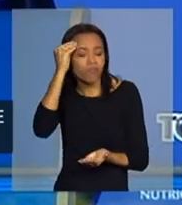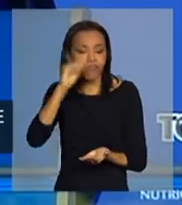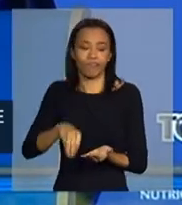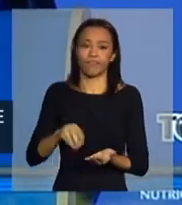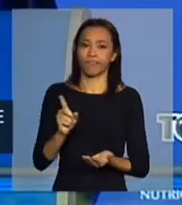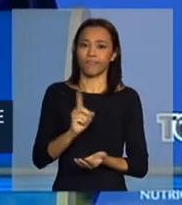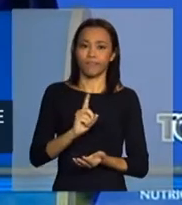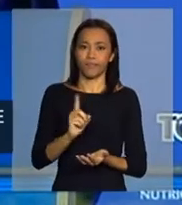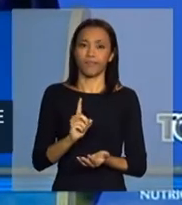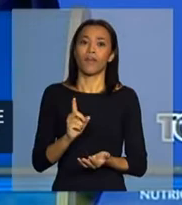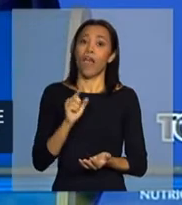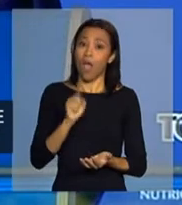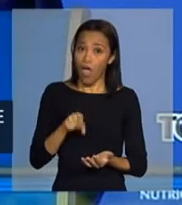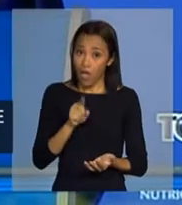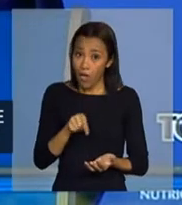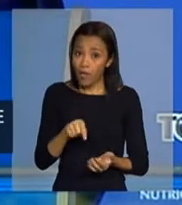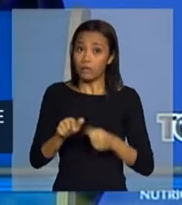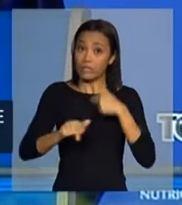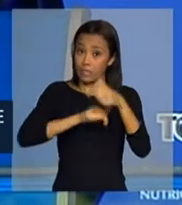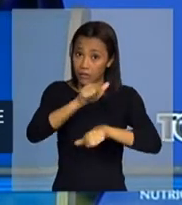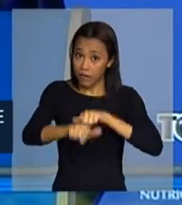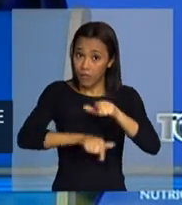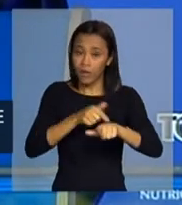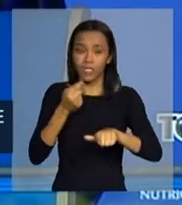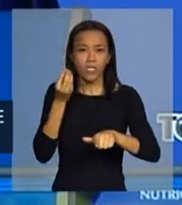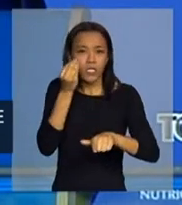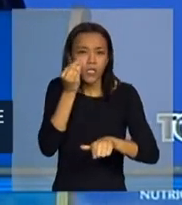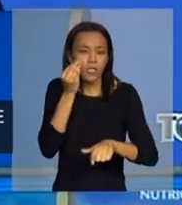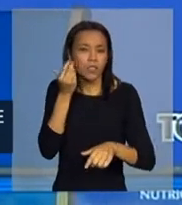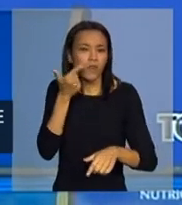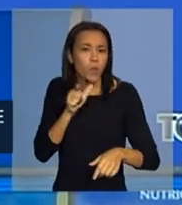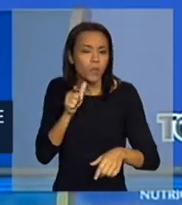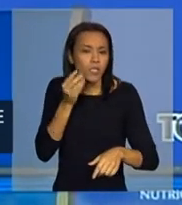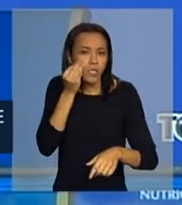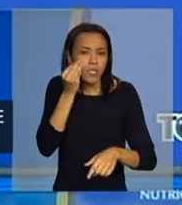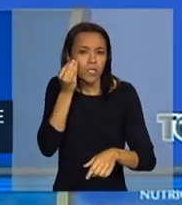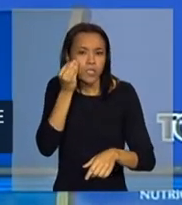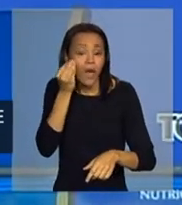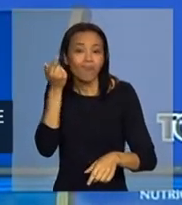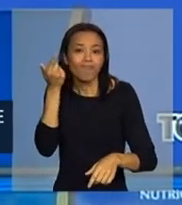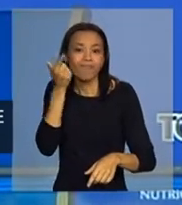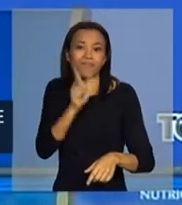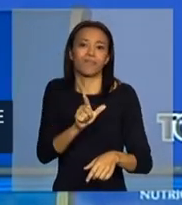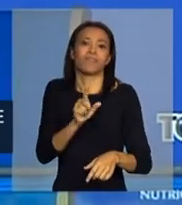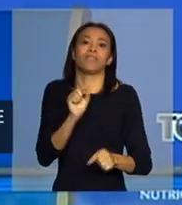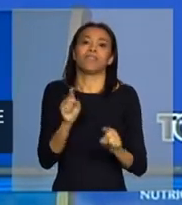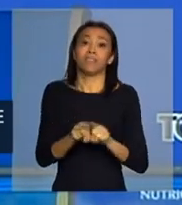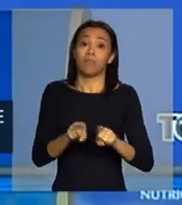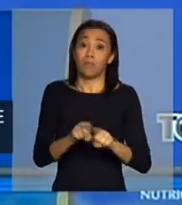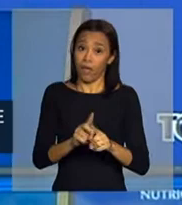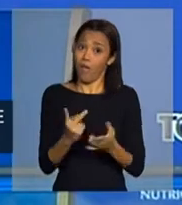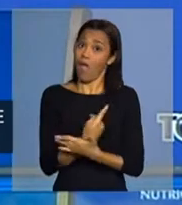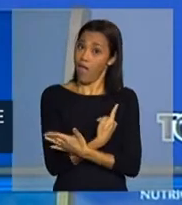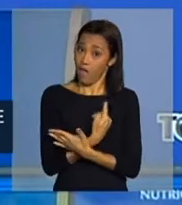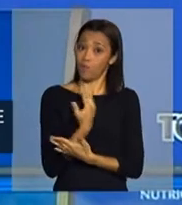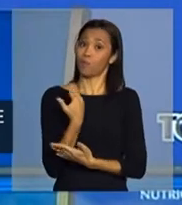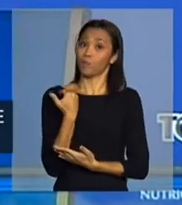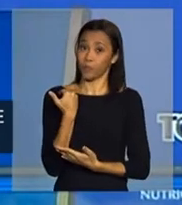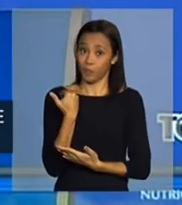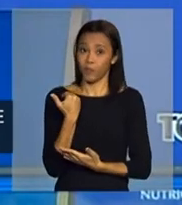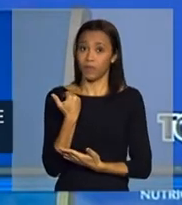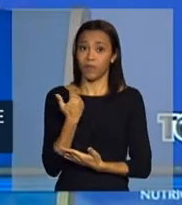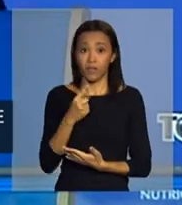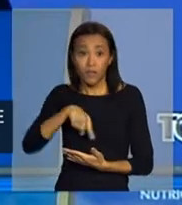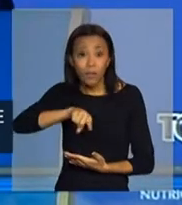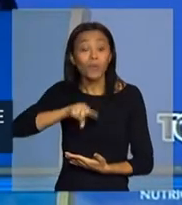acaso, foi fruto de tentativas, foi fruto de, inclusive, erros com os quais